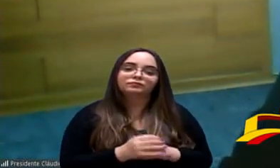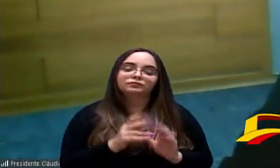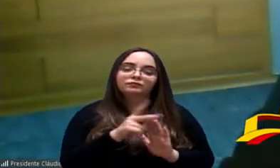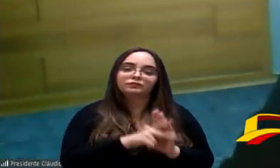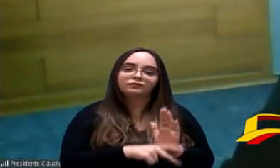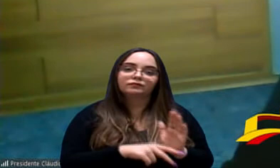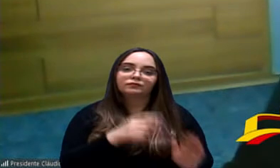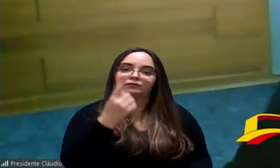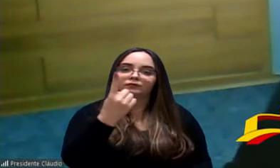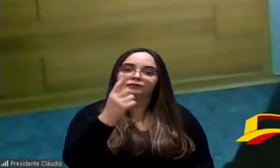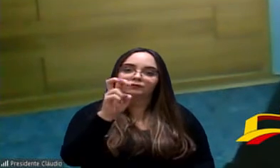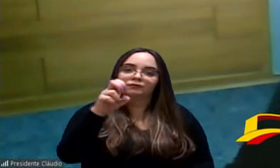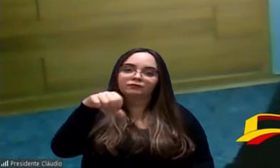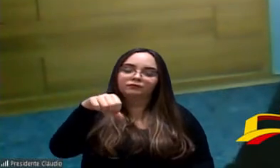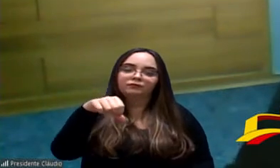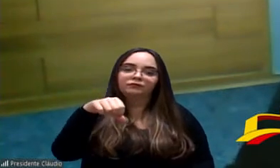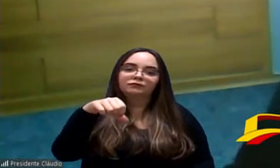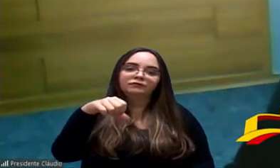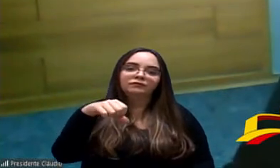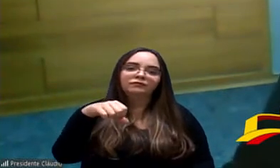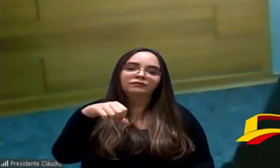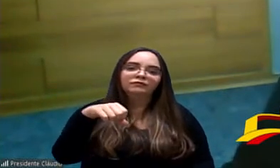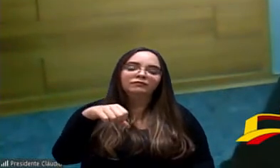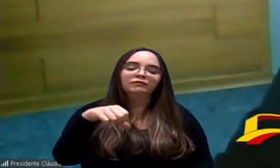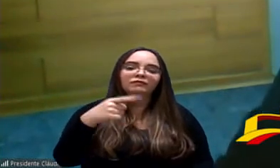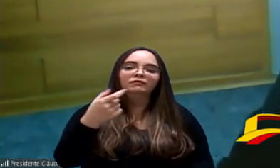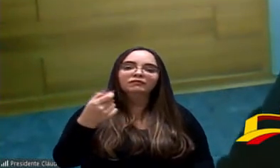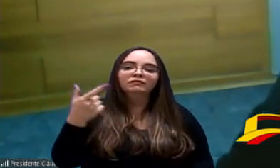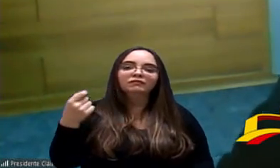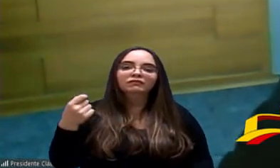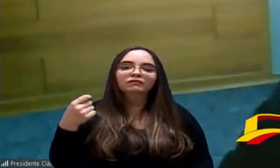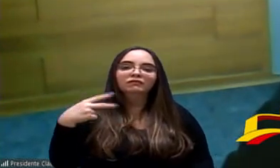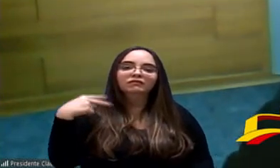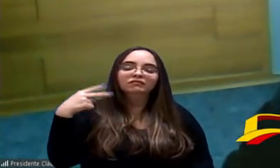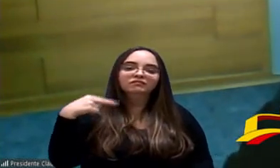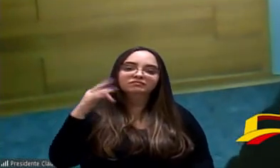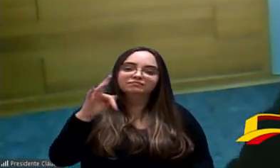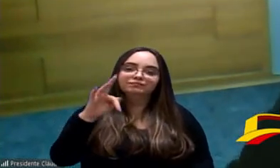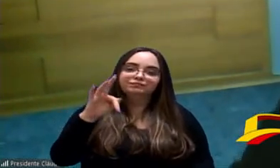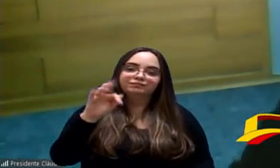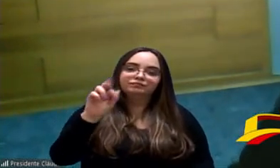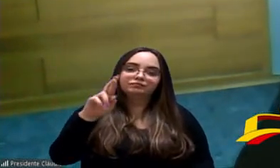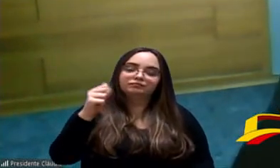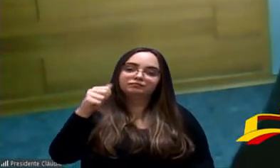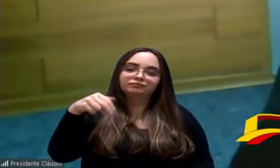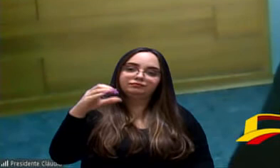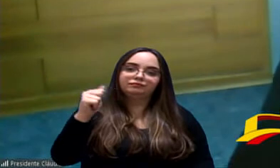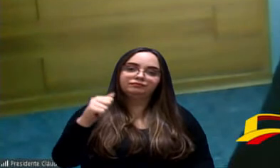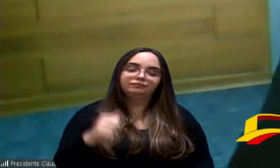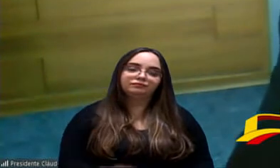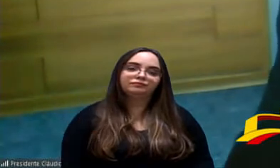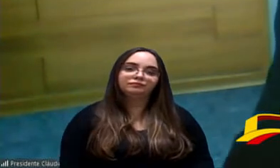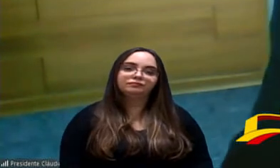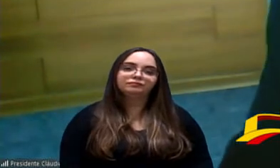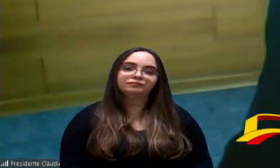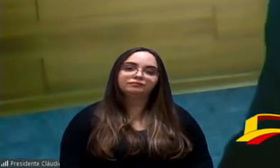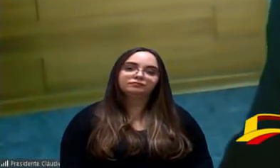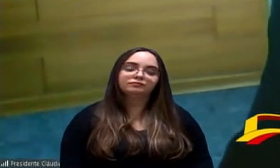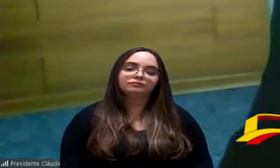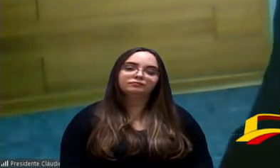Projeto de lei 159/2020 do vereador Francisco França, nosso companheiro